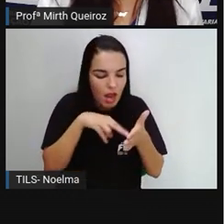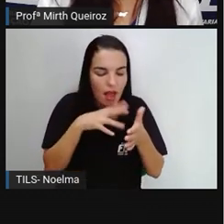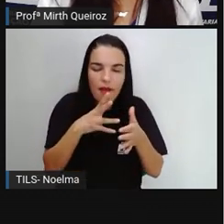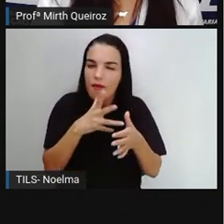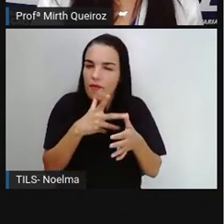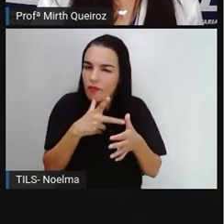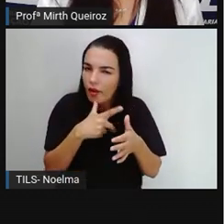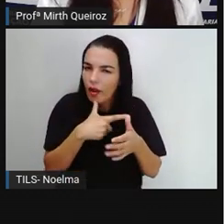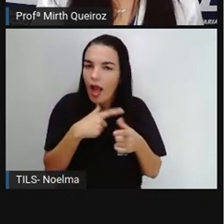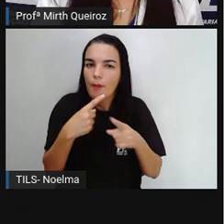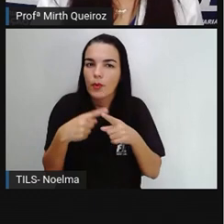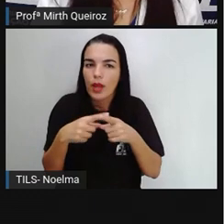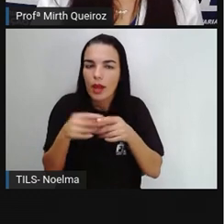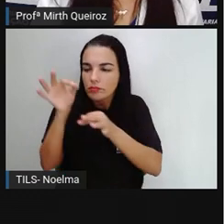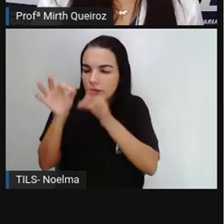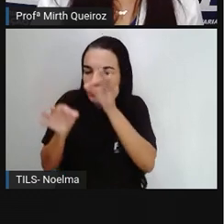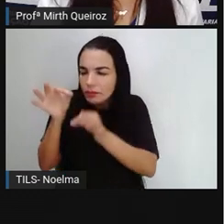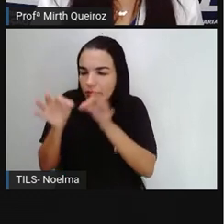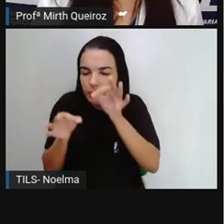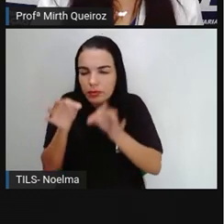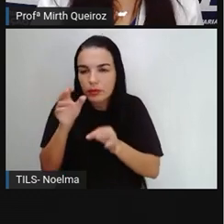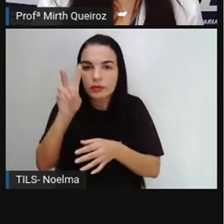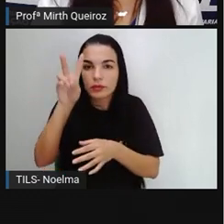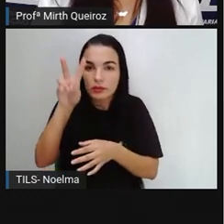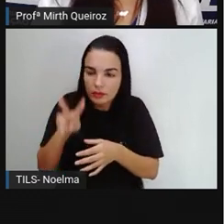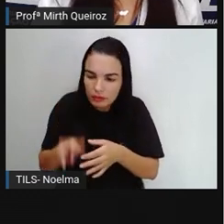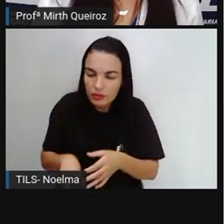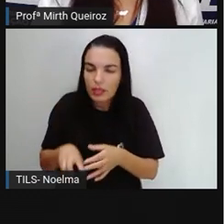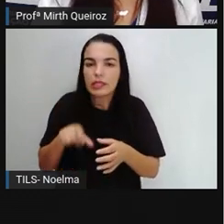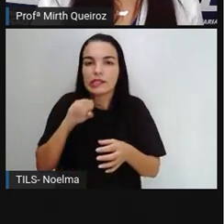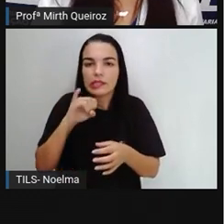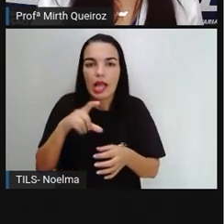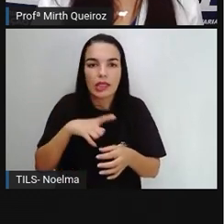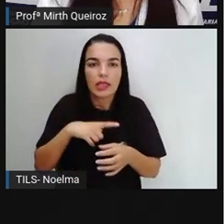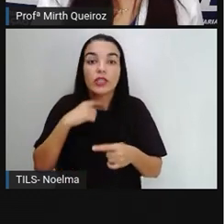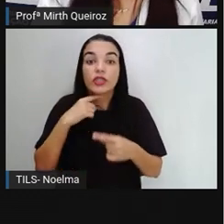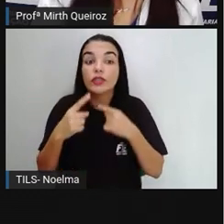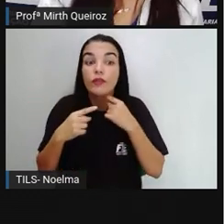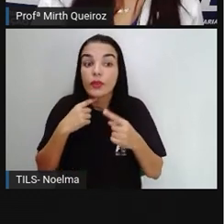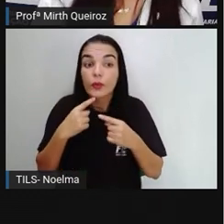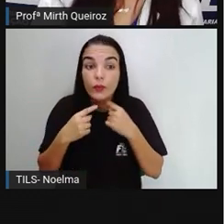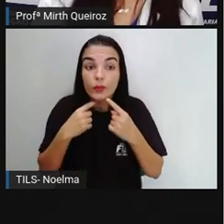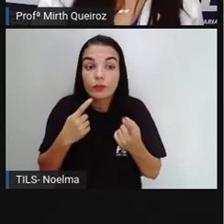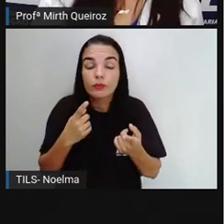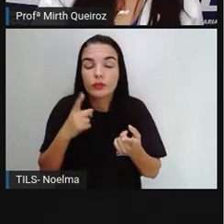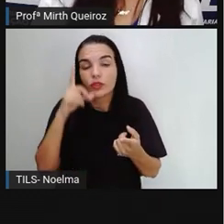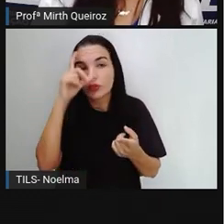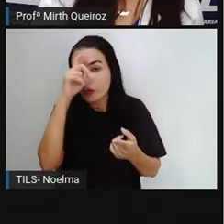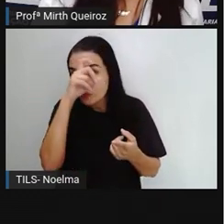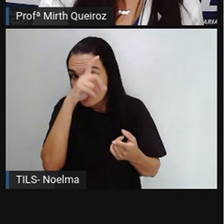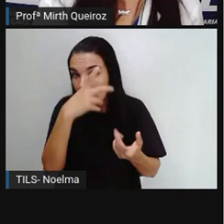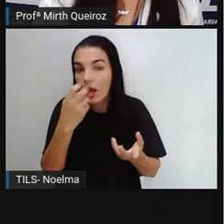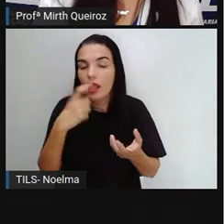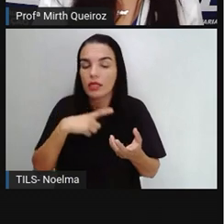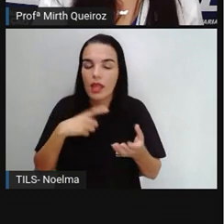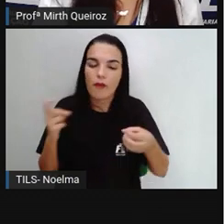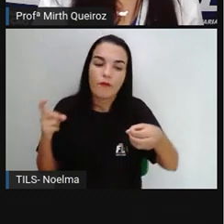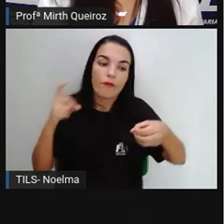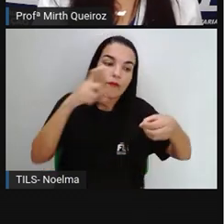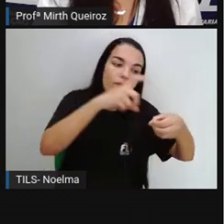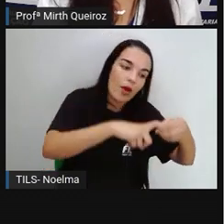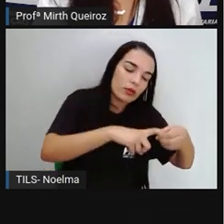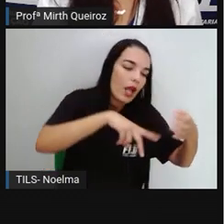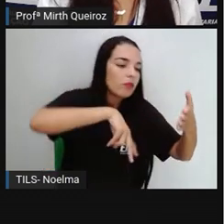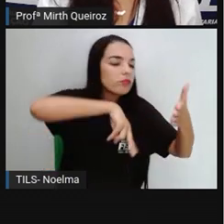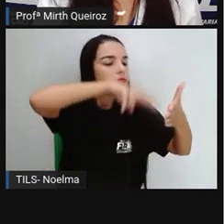os detalhes. Se vocês tiverem qualquer dificuldade em alguma palavra, vocês vão voltar à leitura para que fique muito